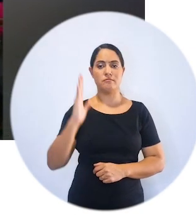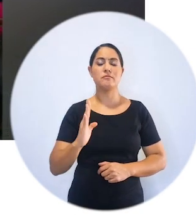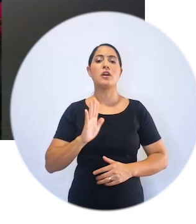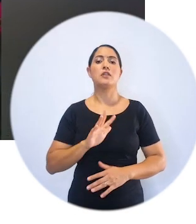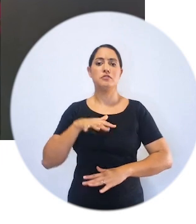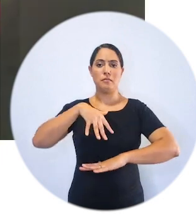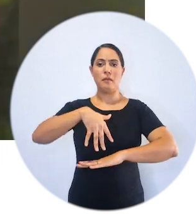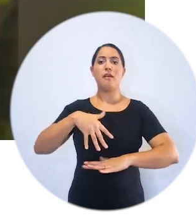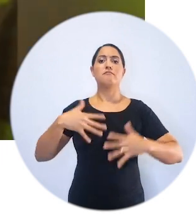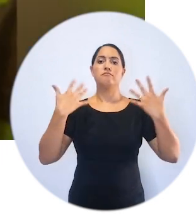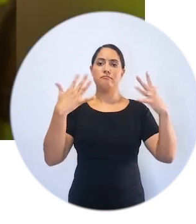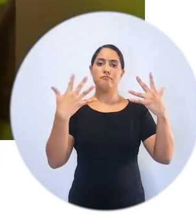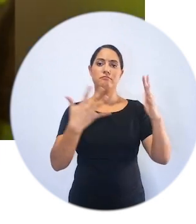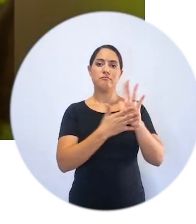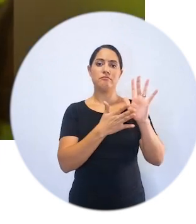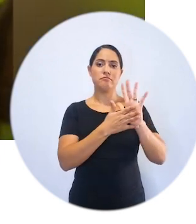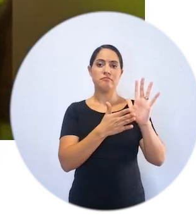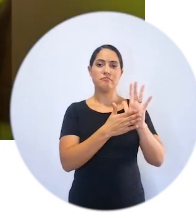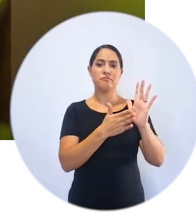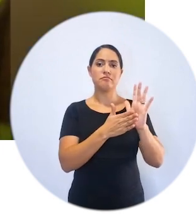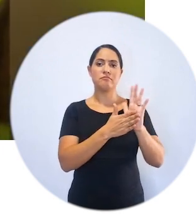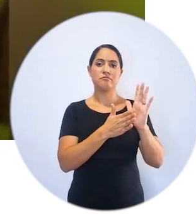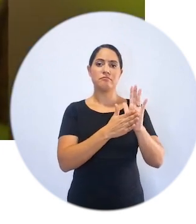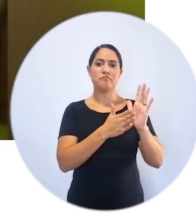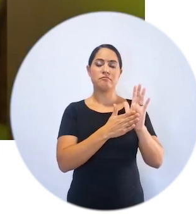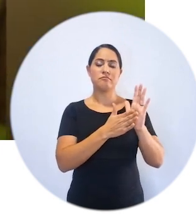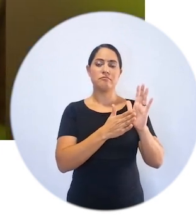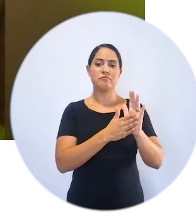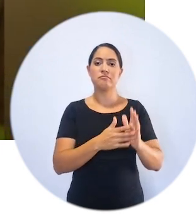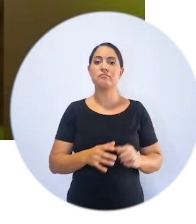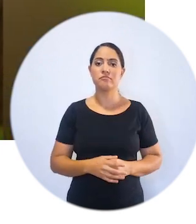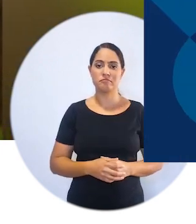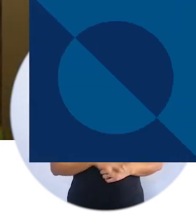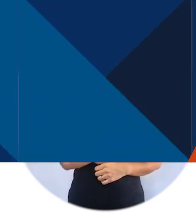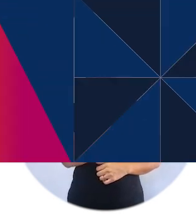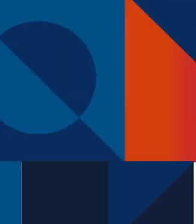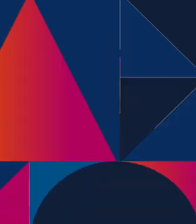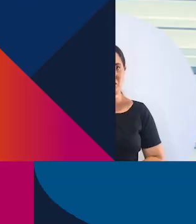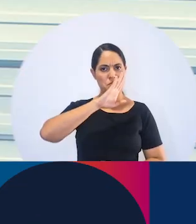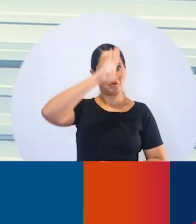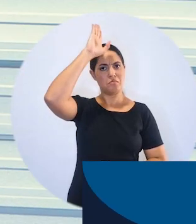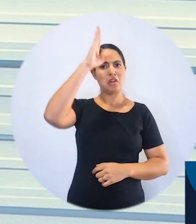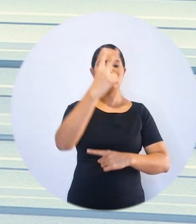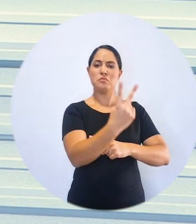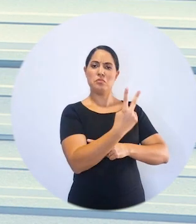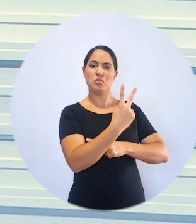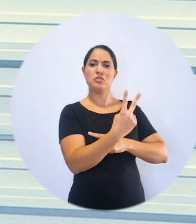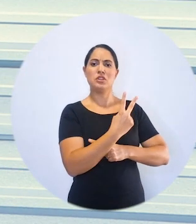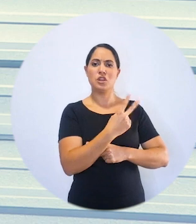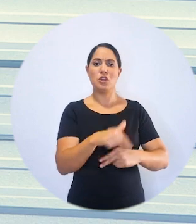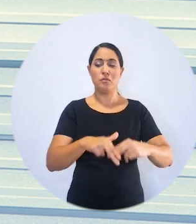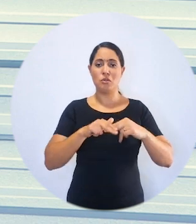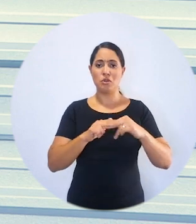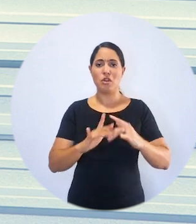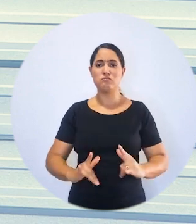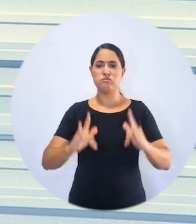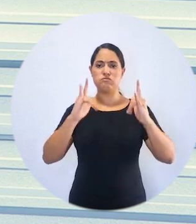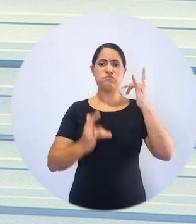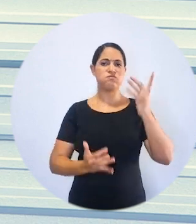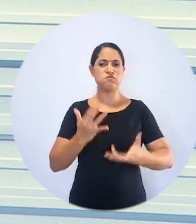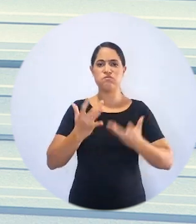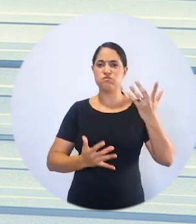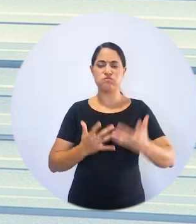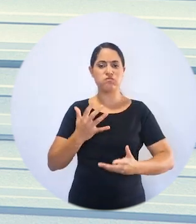também aos profissionais do Corpo de Bombeiros Militar do Distrito Federal. A esses, eu pediria à advocacia